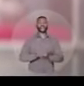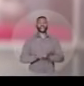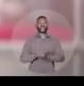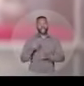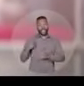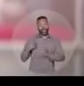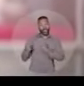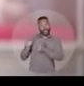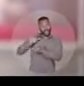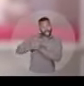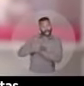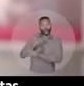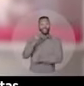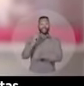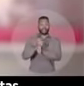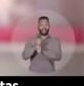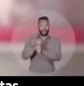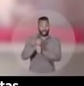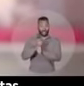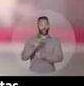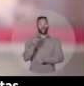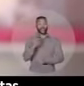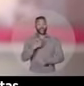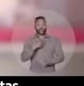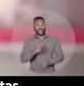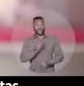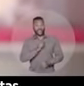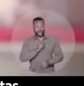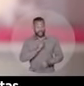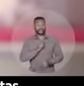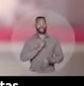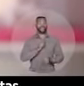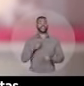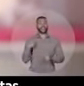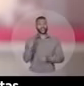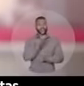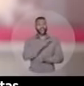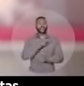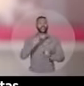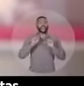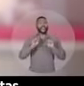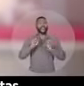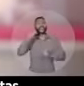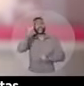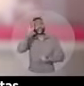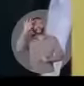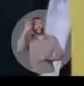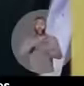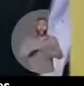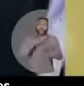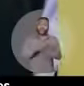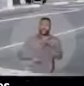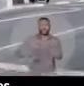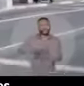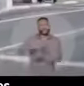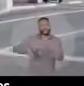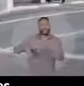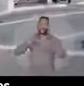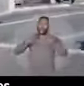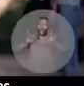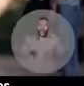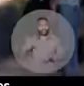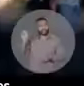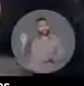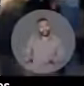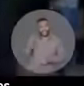somos casados há 30 anos. Temos 2 filhos e compartilhamos os mesmos sonhos e as mesmas lutas. Ele